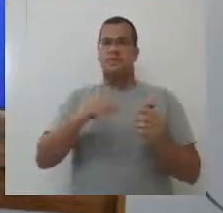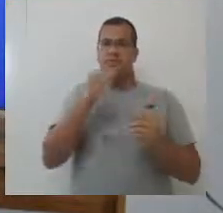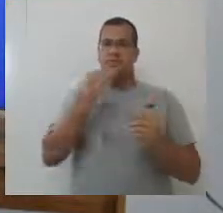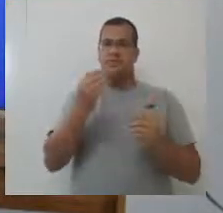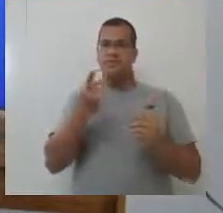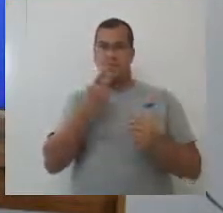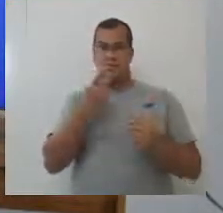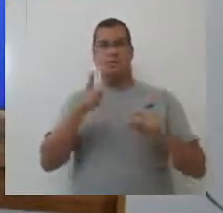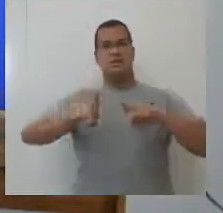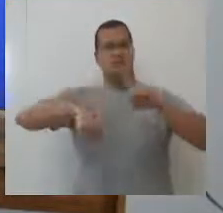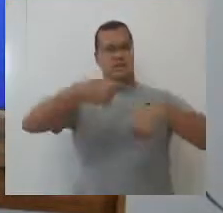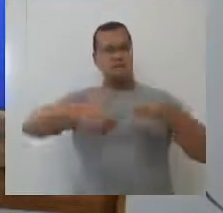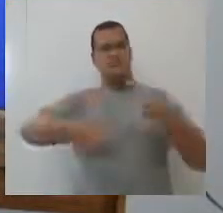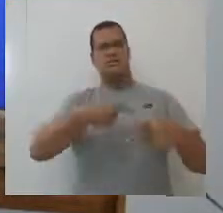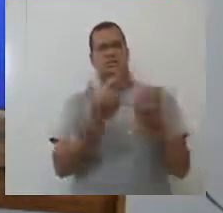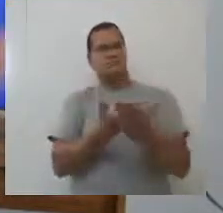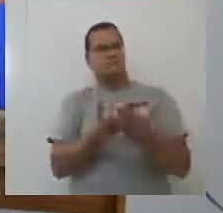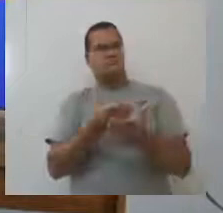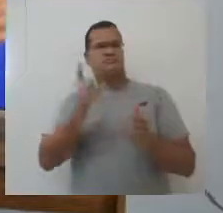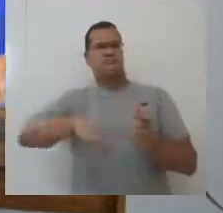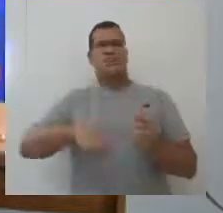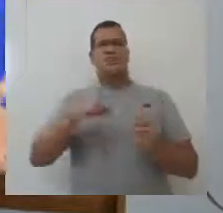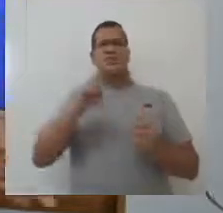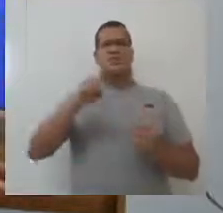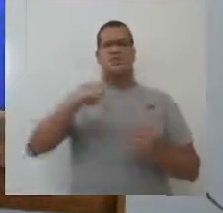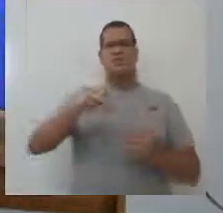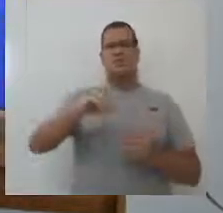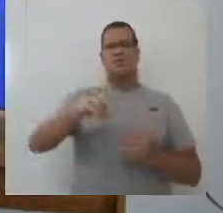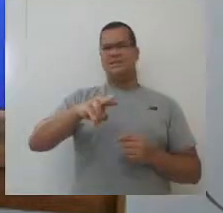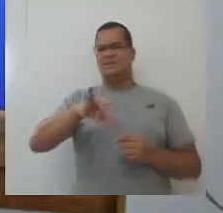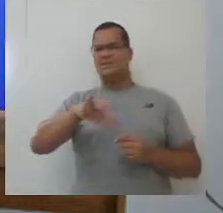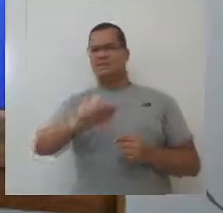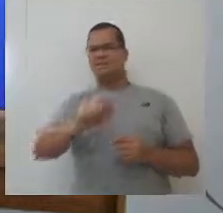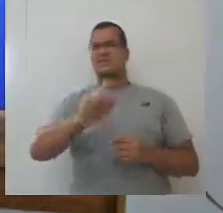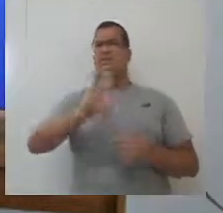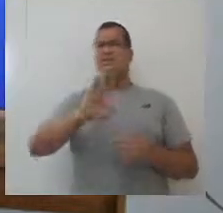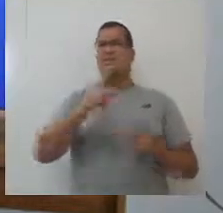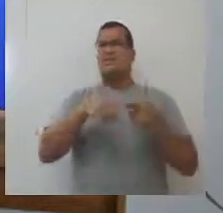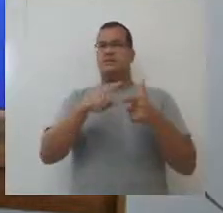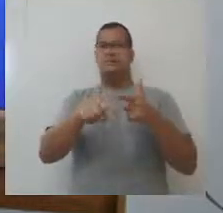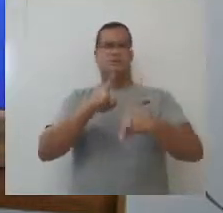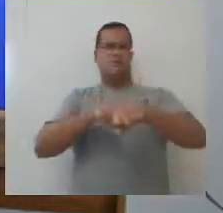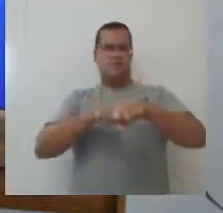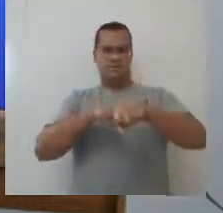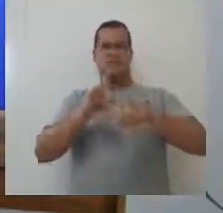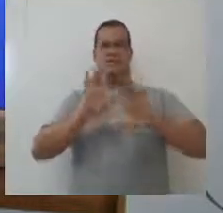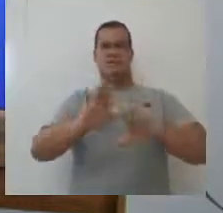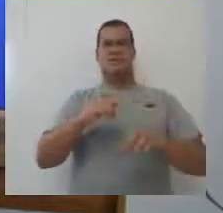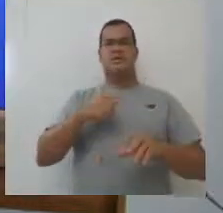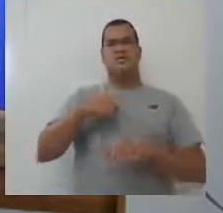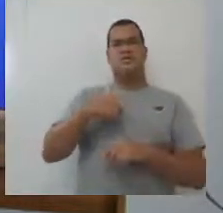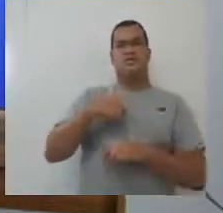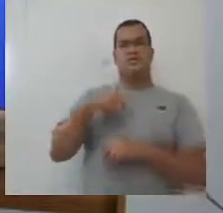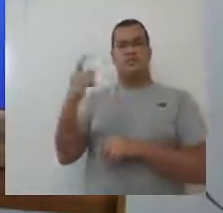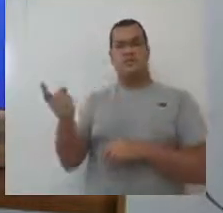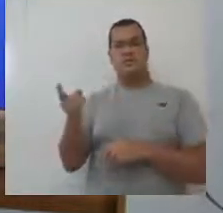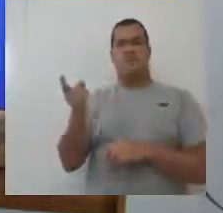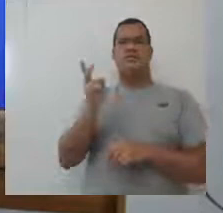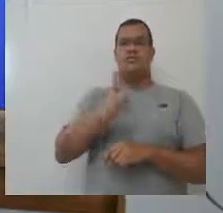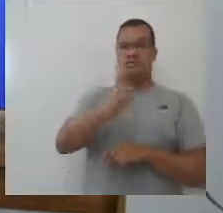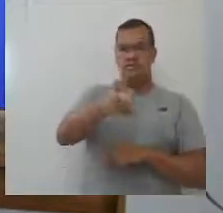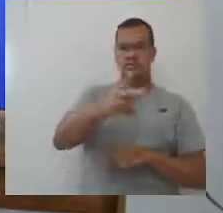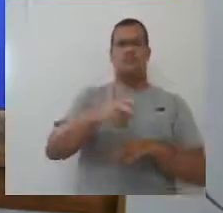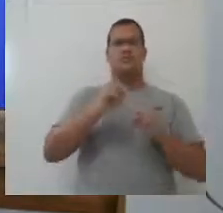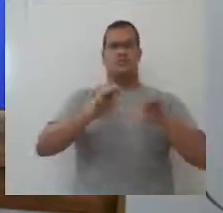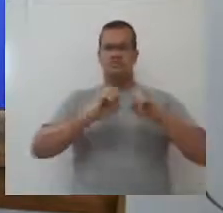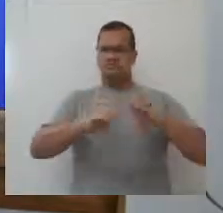para depois a gente entrar nos tipos de dominância. André, se não der tempo, não tem problema, menino, isso não acabou não. Eu vou continuar aqui no Educa